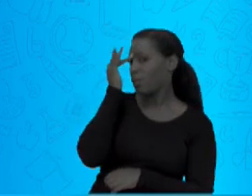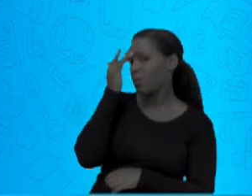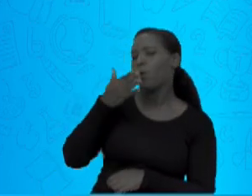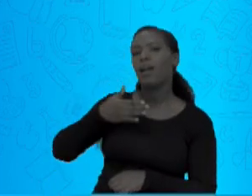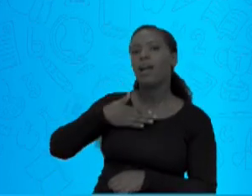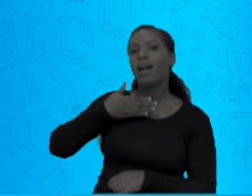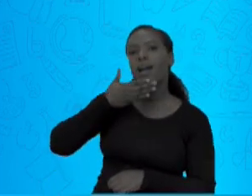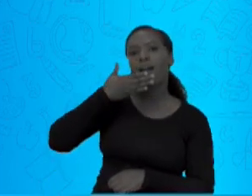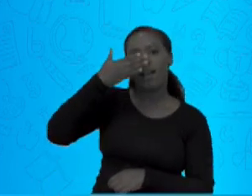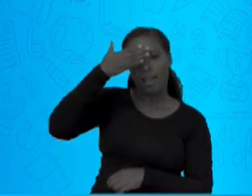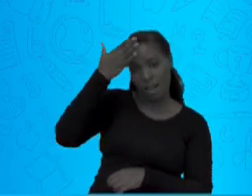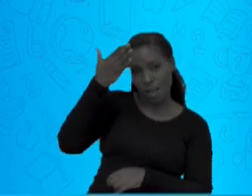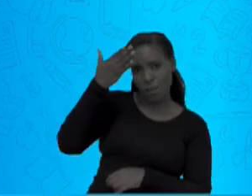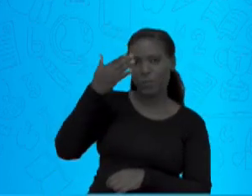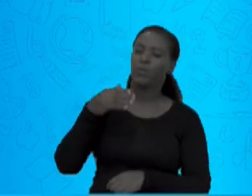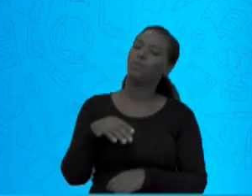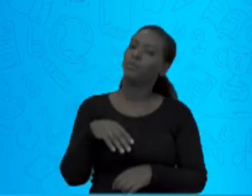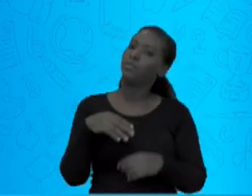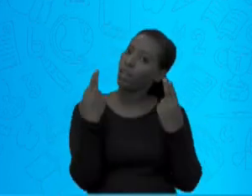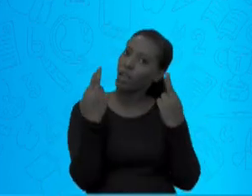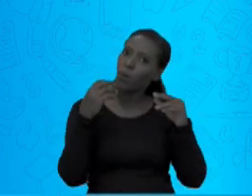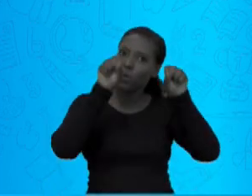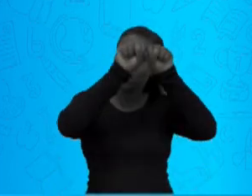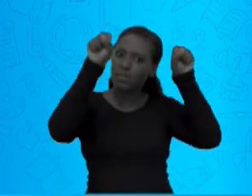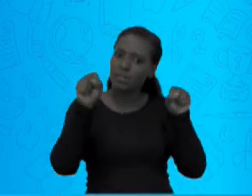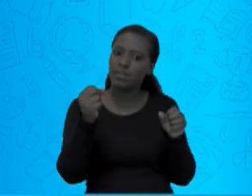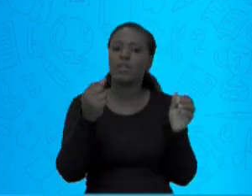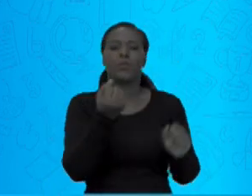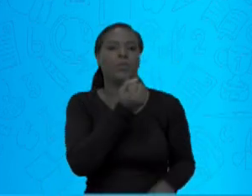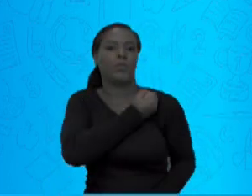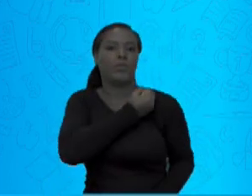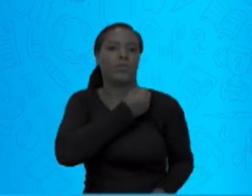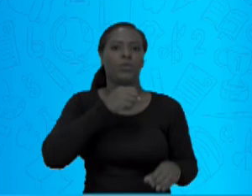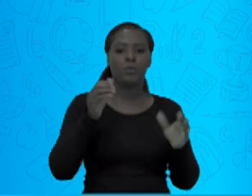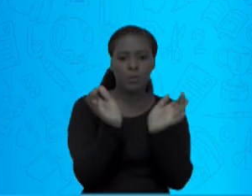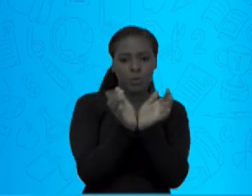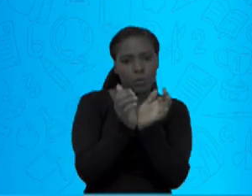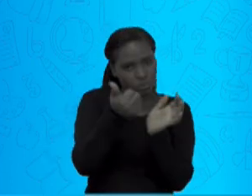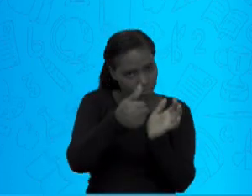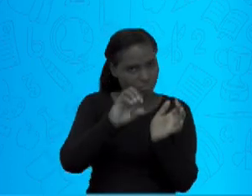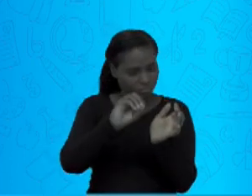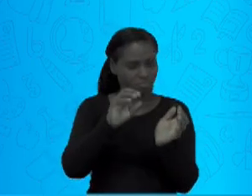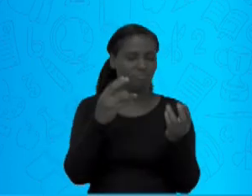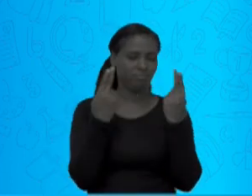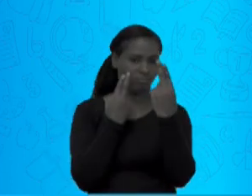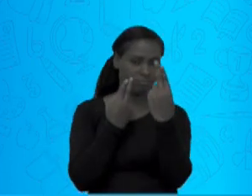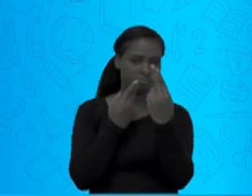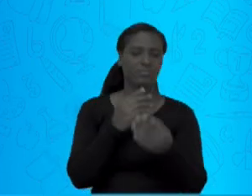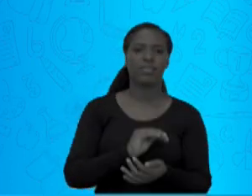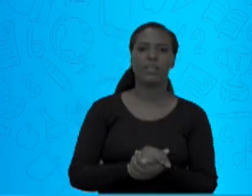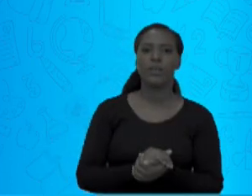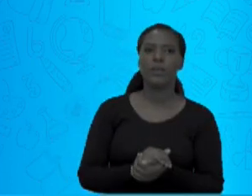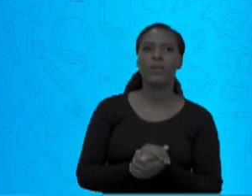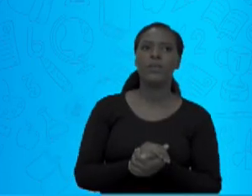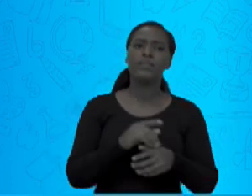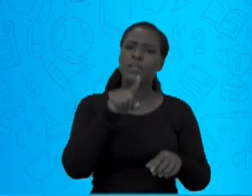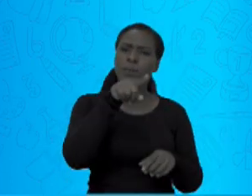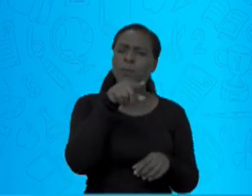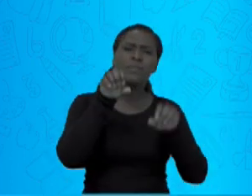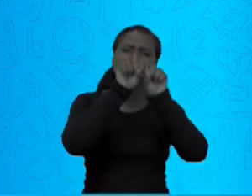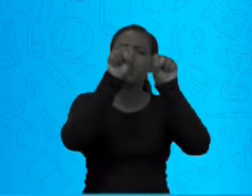de sistema de numeração decimal. Então, nesse sistema, determinados agrupamentos recebem